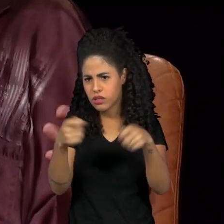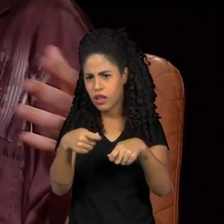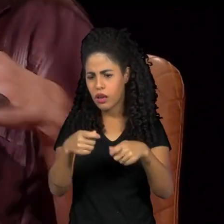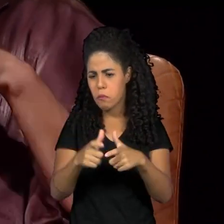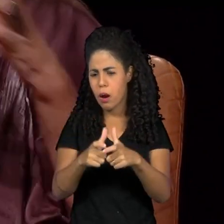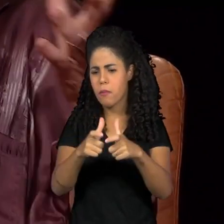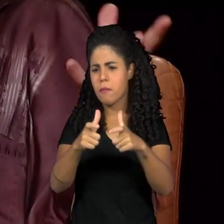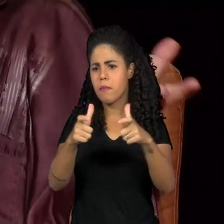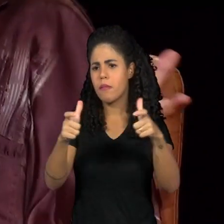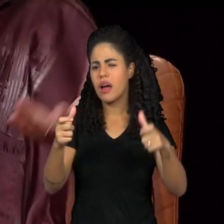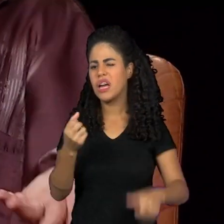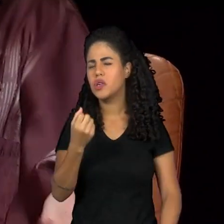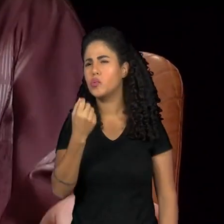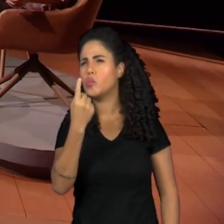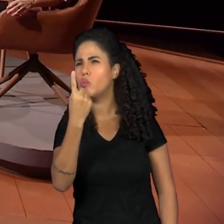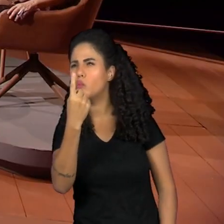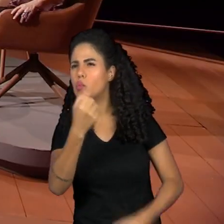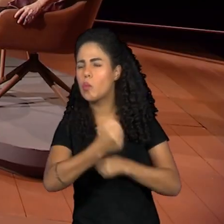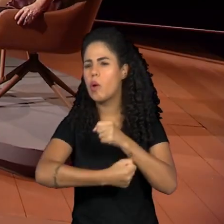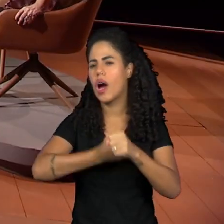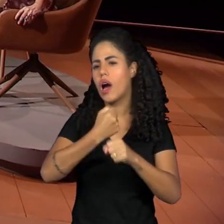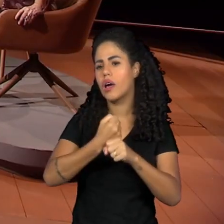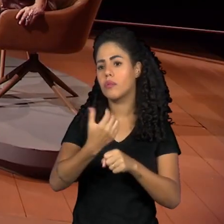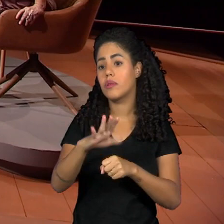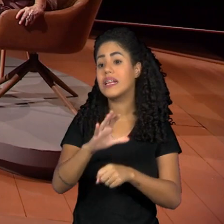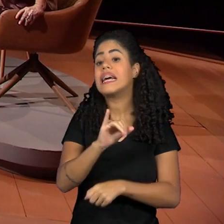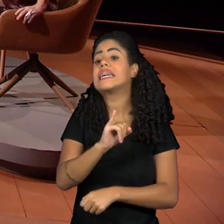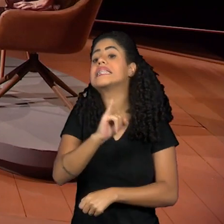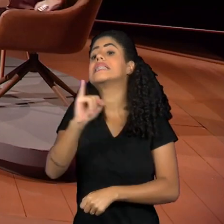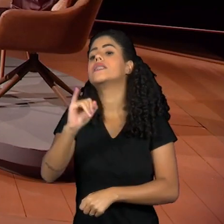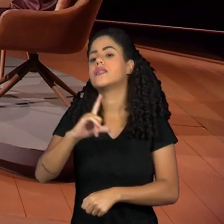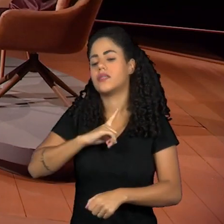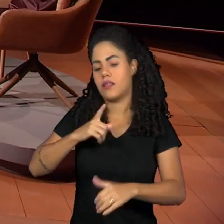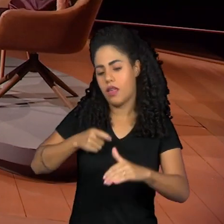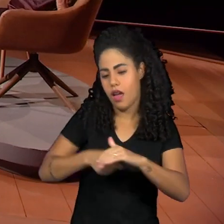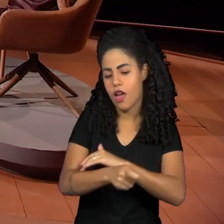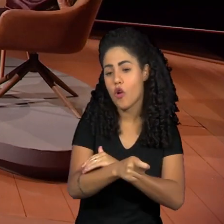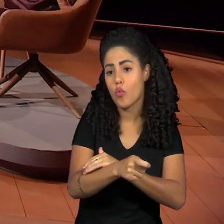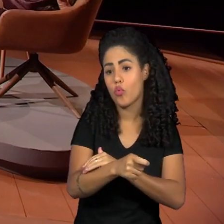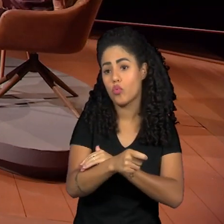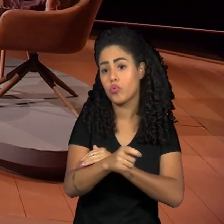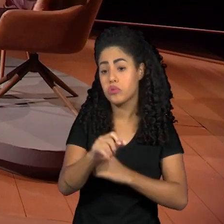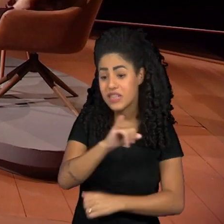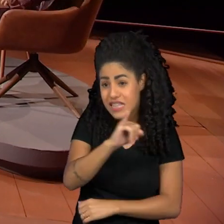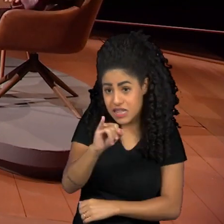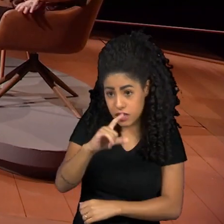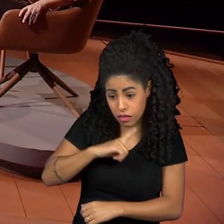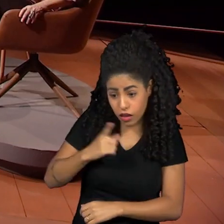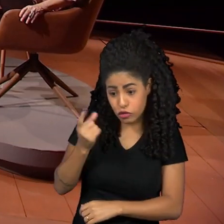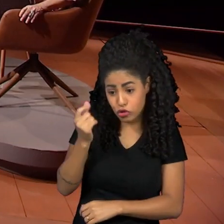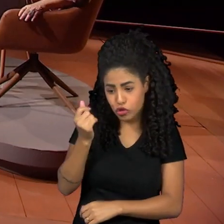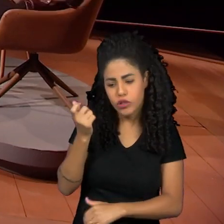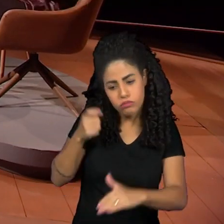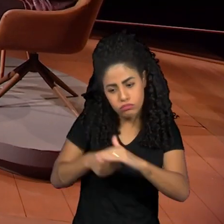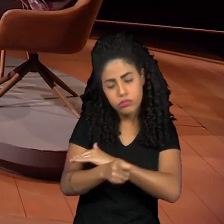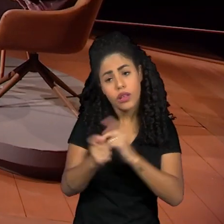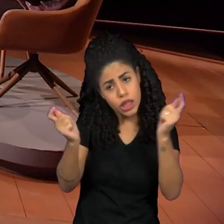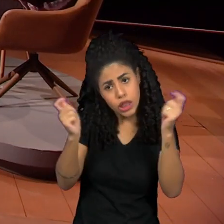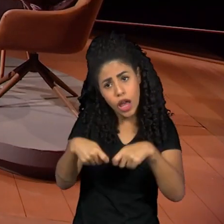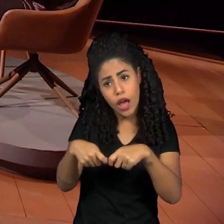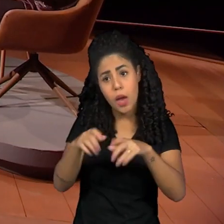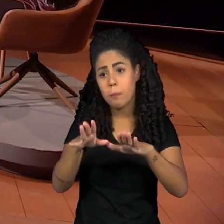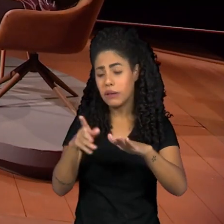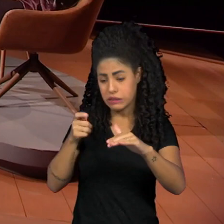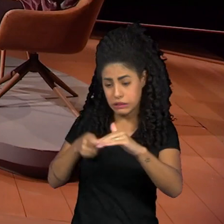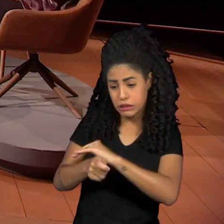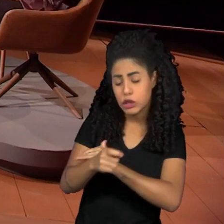expansivamente em 1 ano e meio, se a gente tiver recurso. Sempre falta dinheiro, a questão sempre é dinheiro, né? Por que tira dinheiro